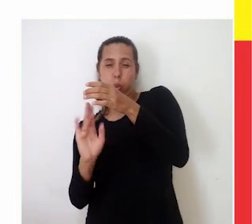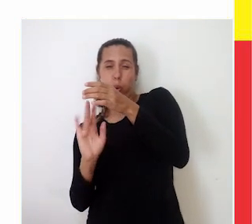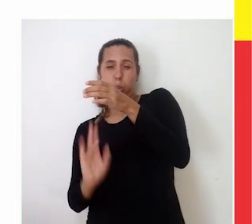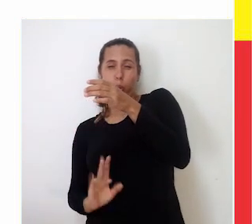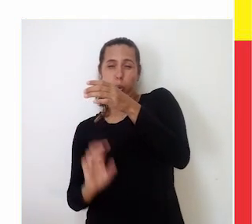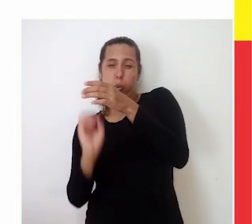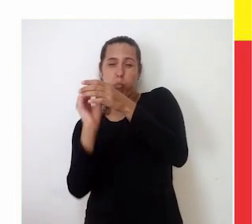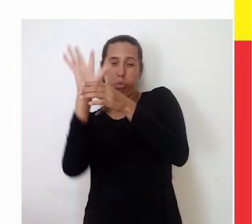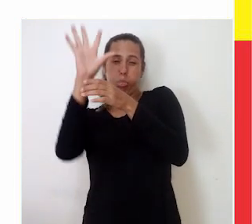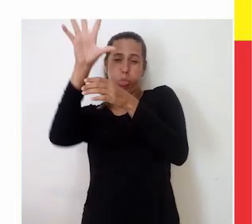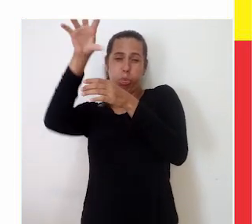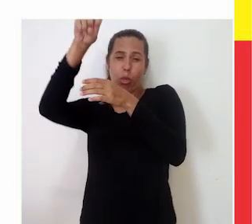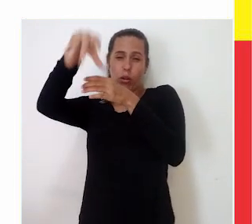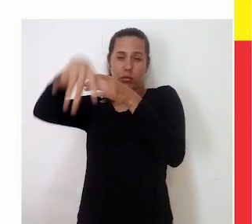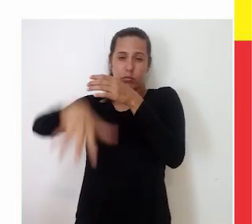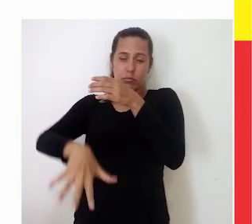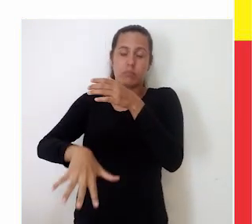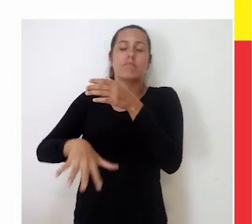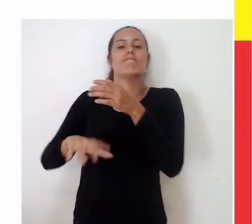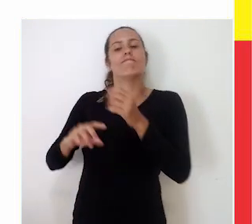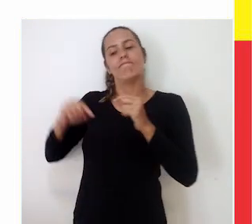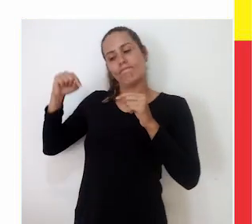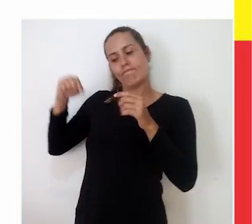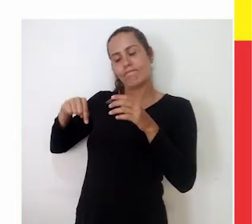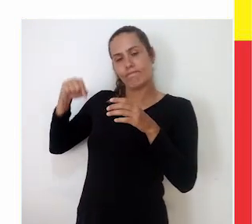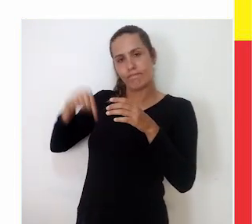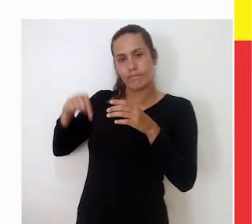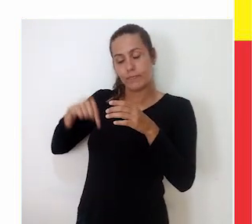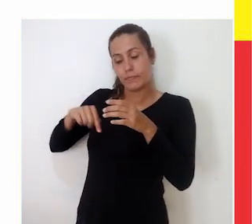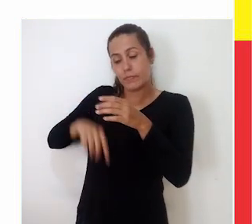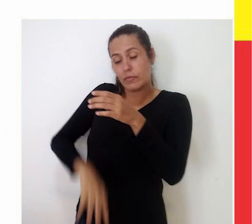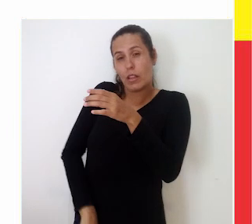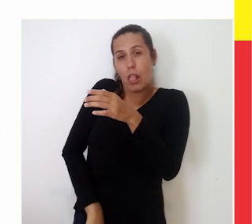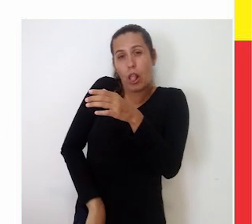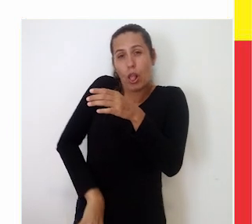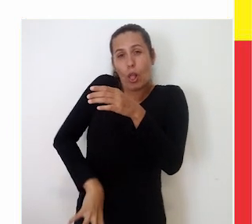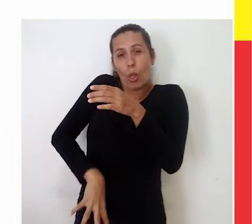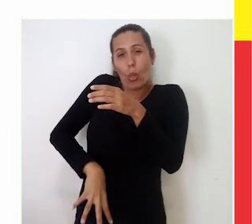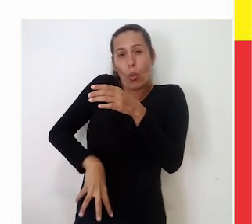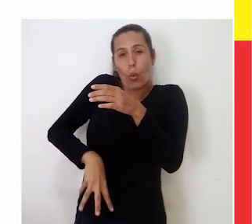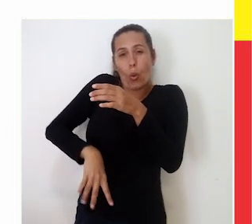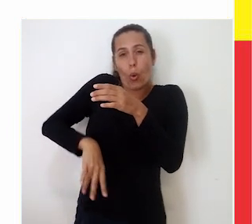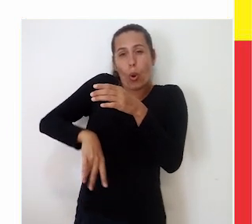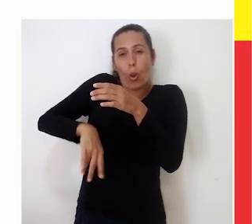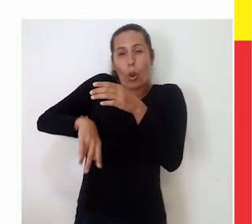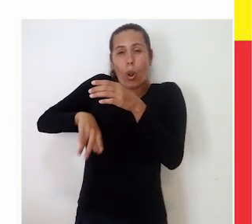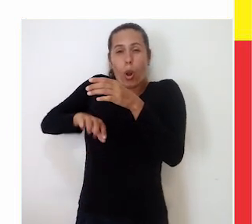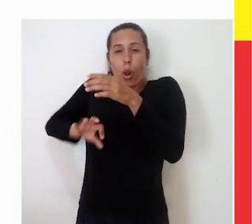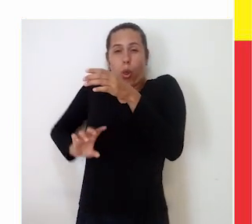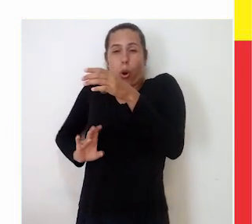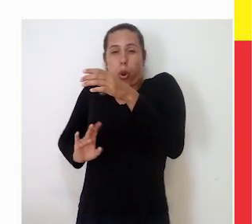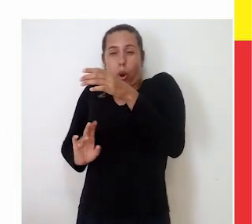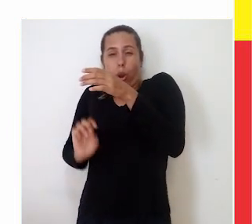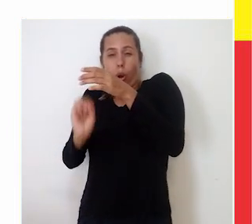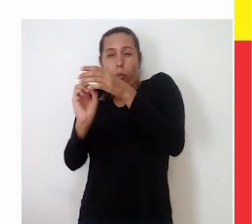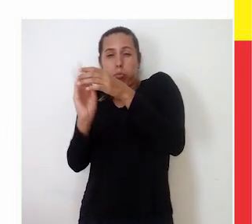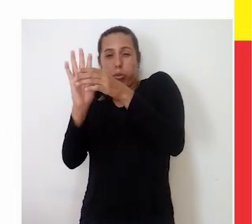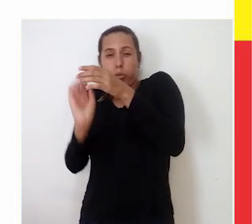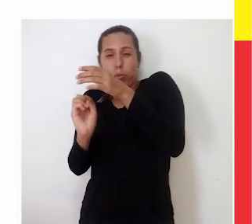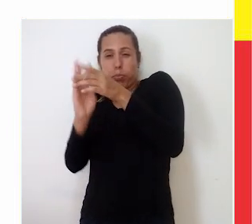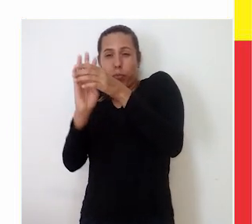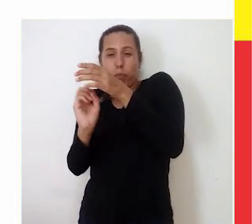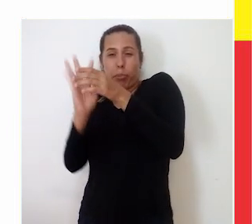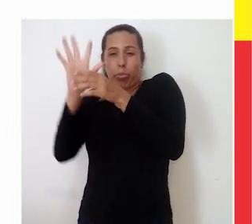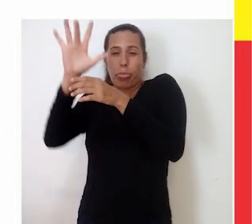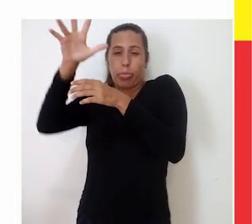de lava. E esse material, ele sobe para a superfície. Sobe para a